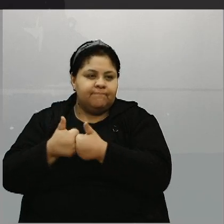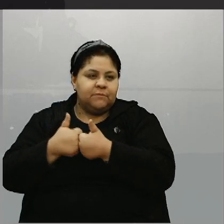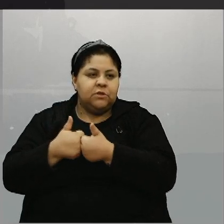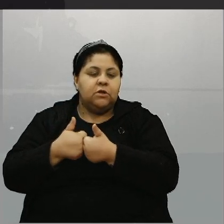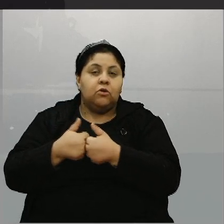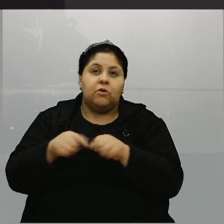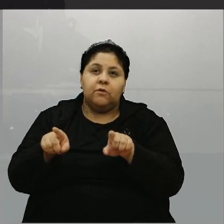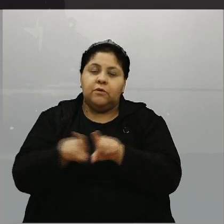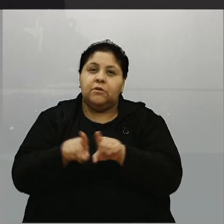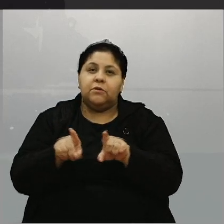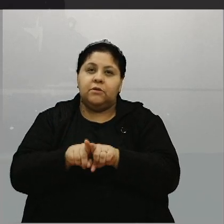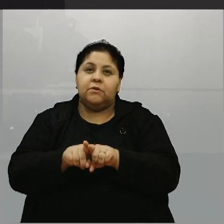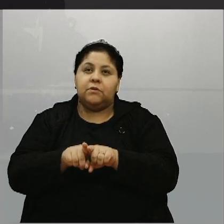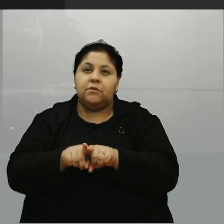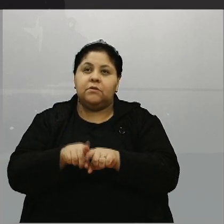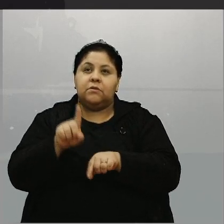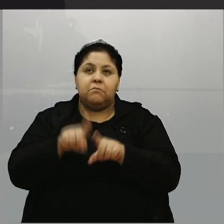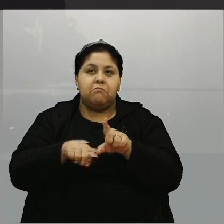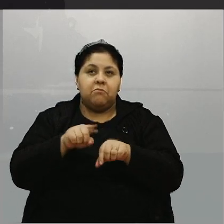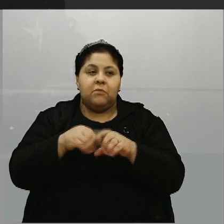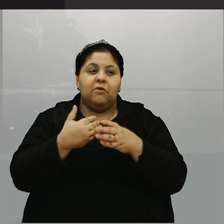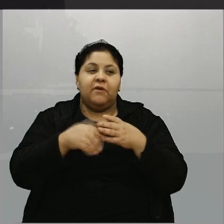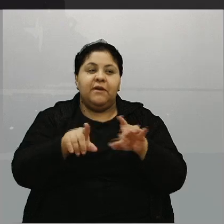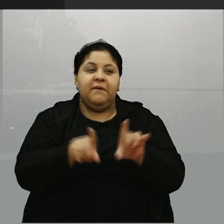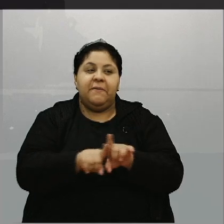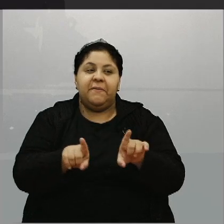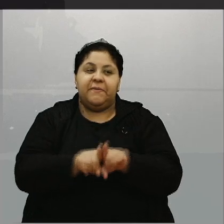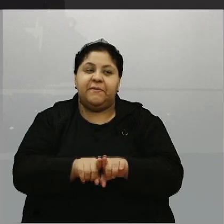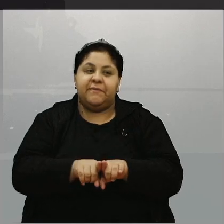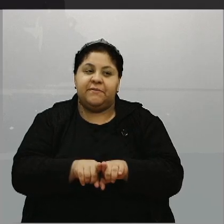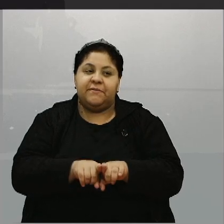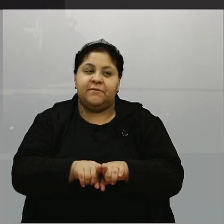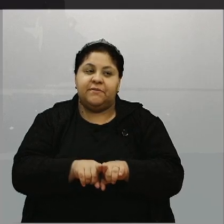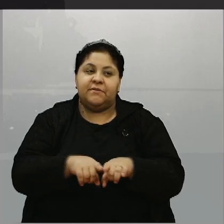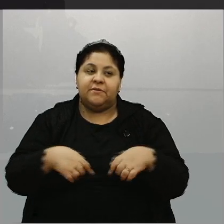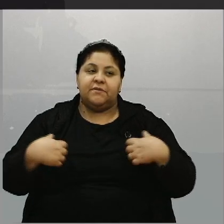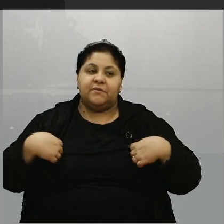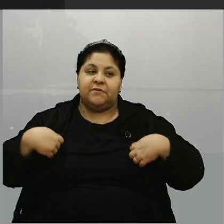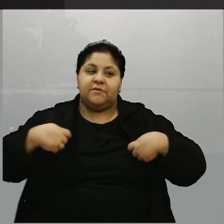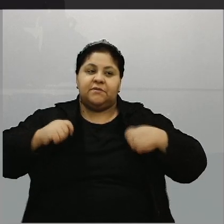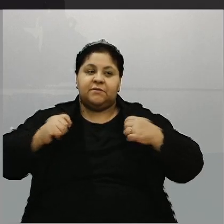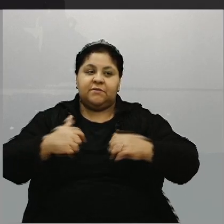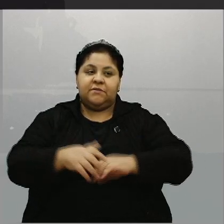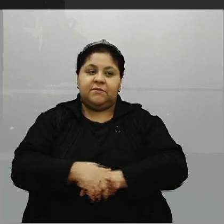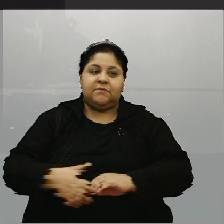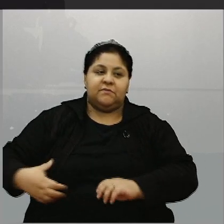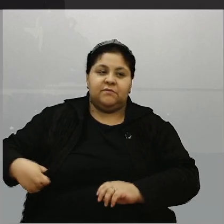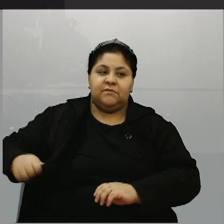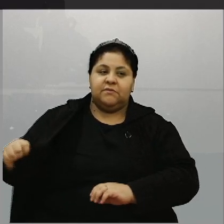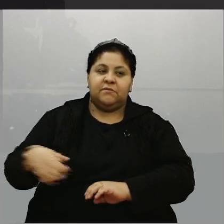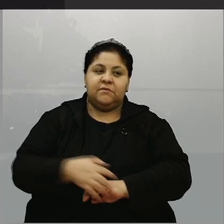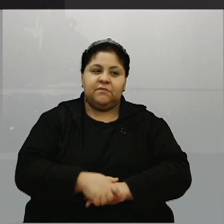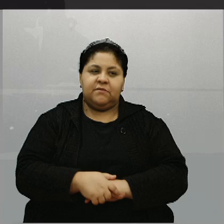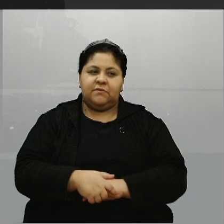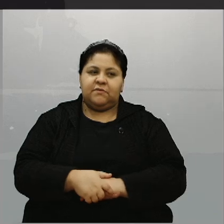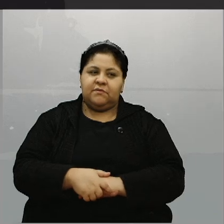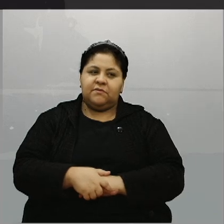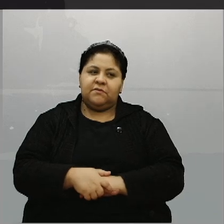20 viagens de material bom. Não é qualquer material jogar ali na estrada, porque se chover depois,